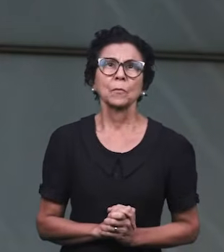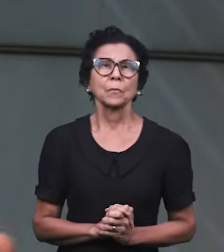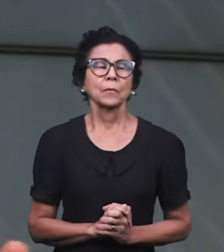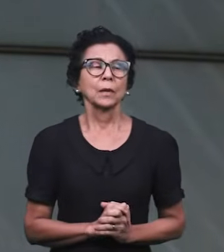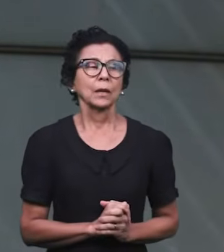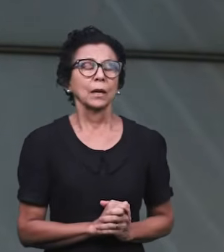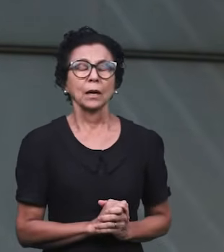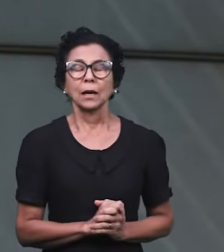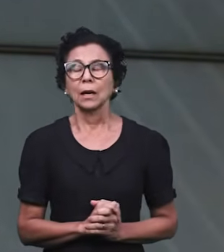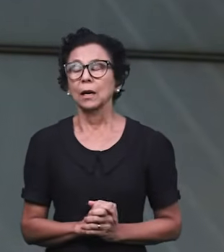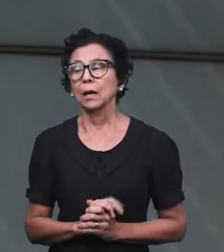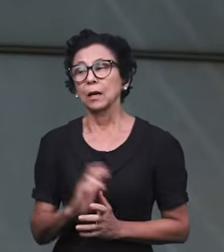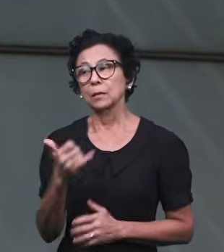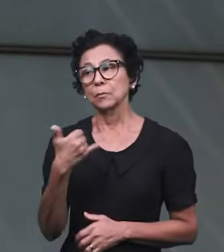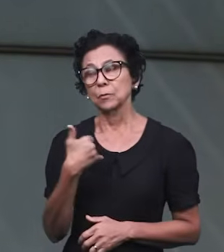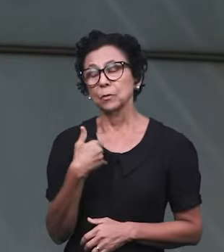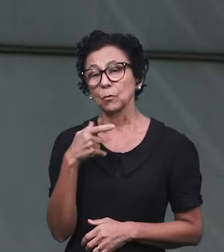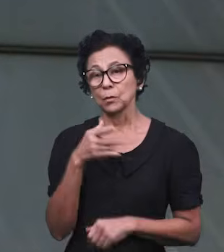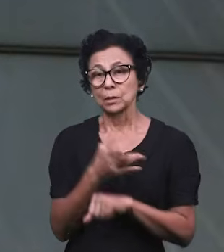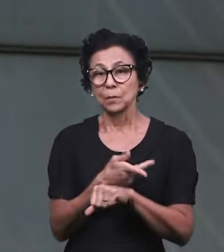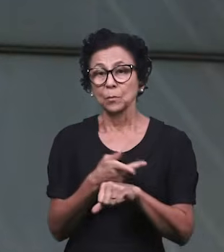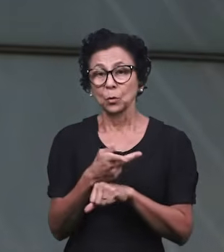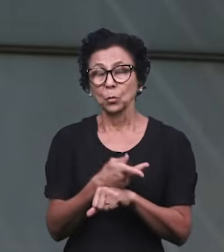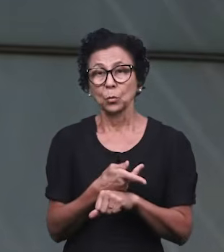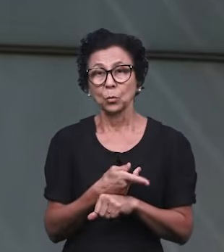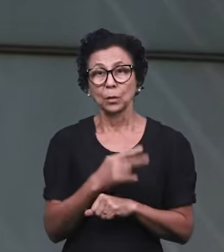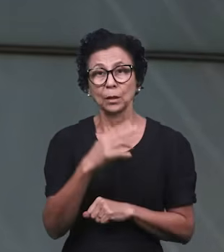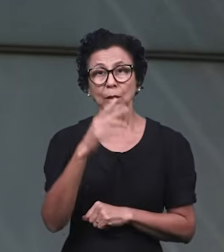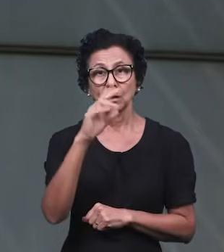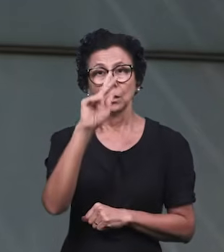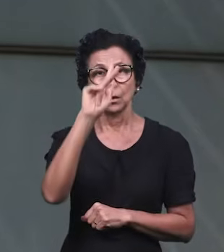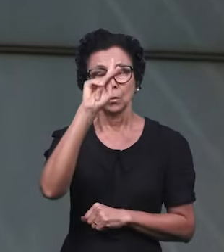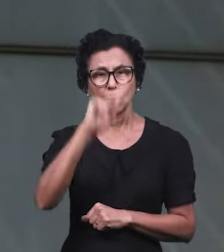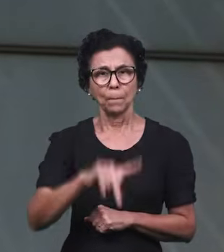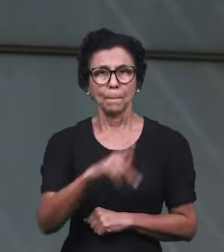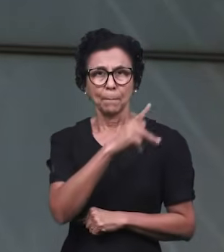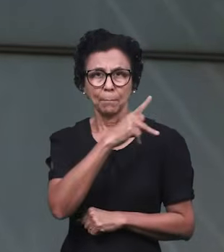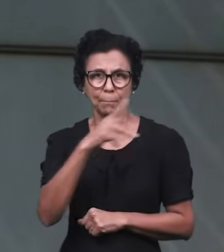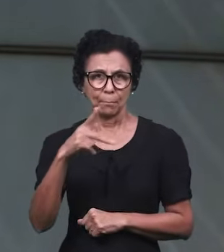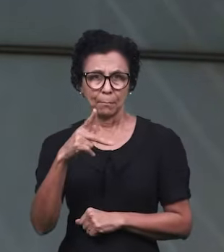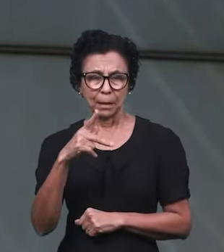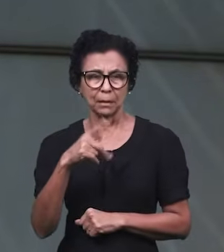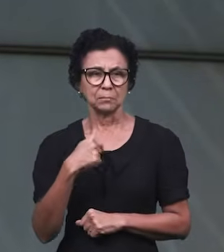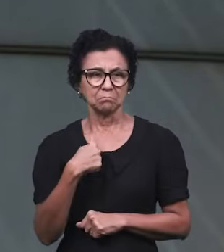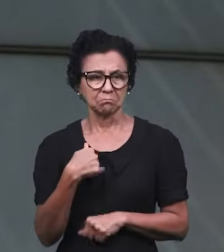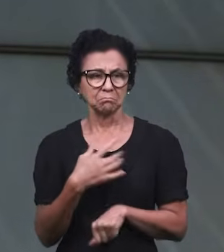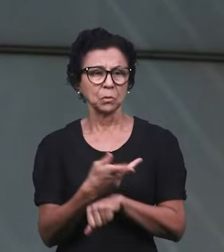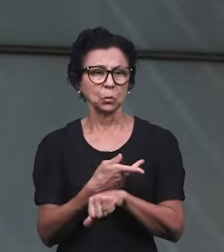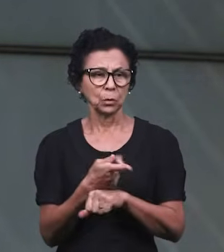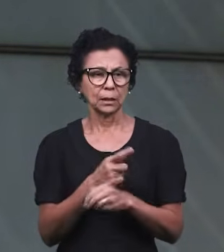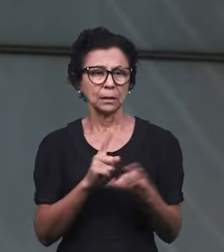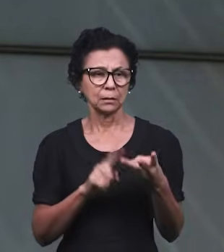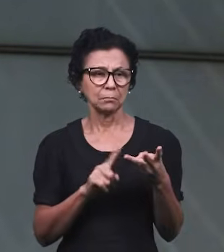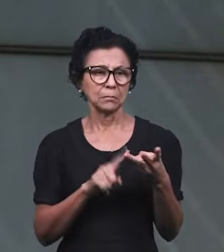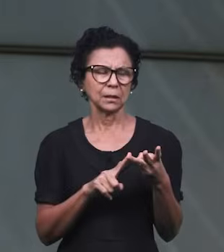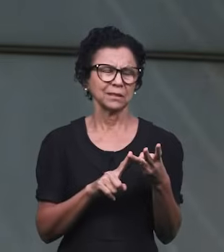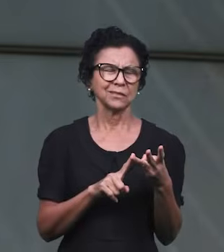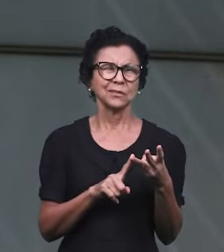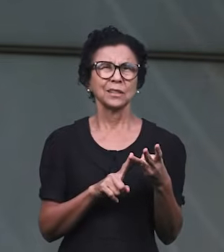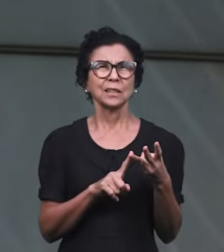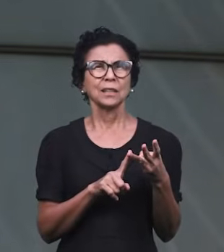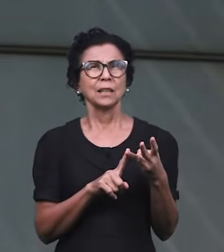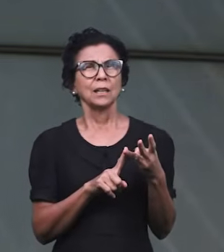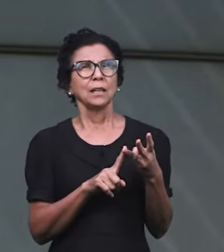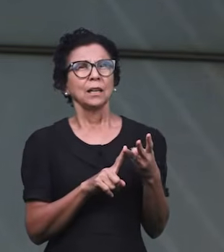procura o padre. Aí eu procurei o padre. Quando eu procurei,